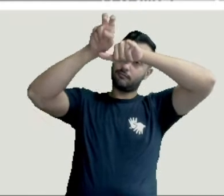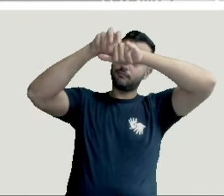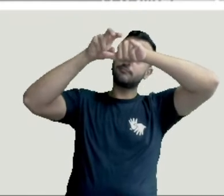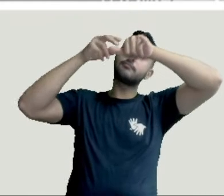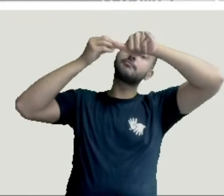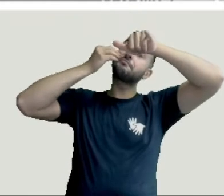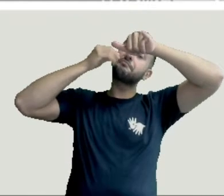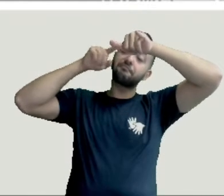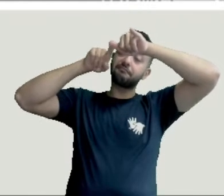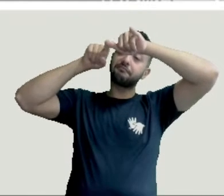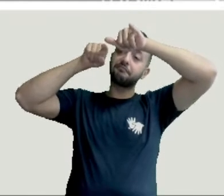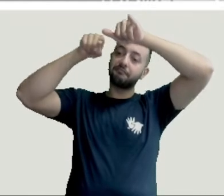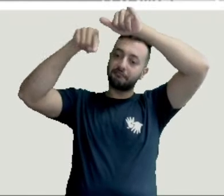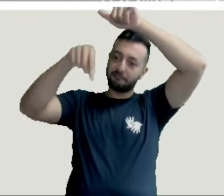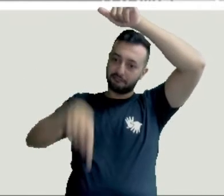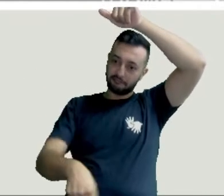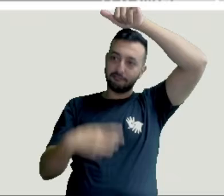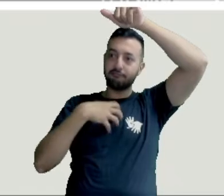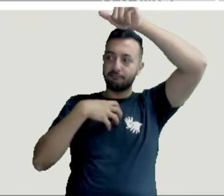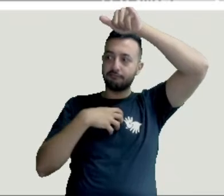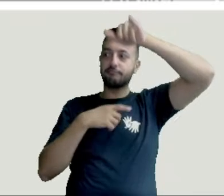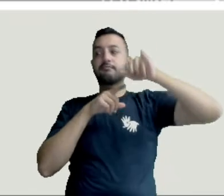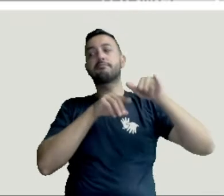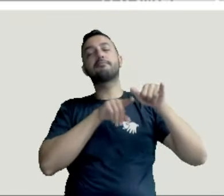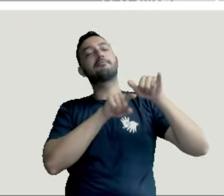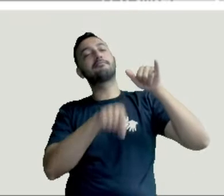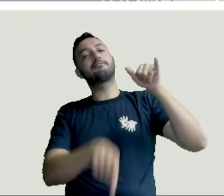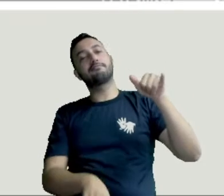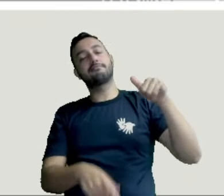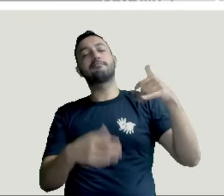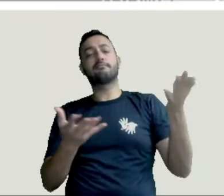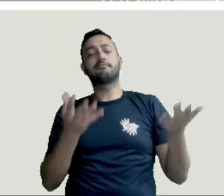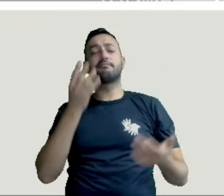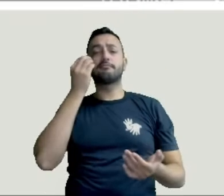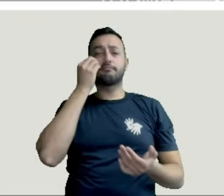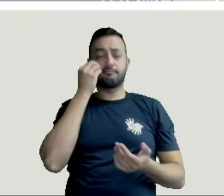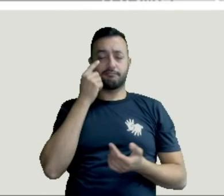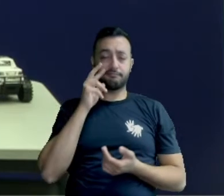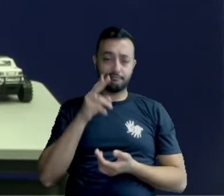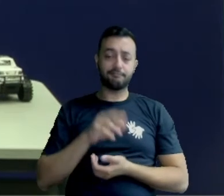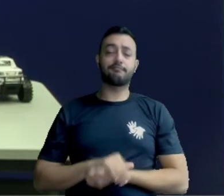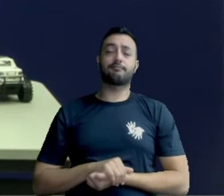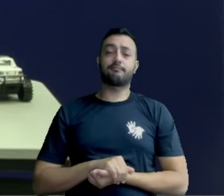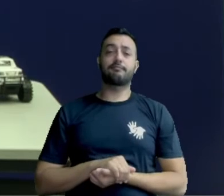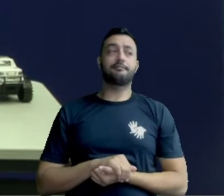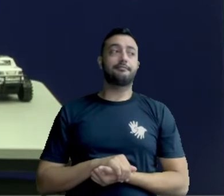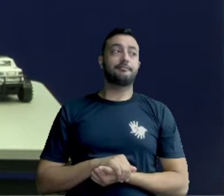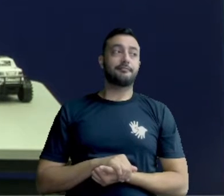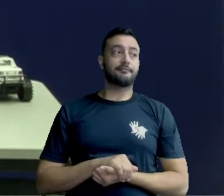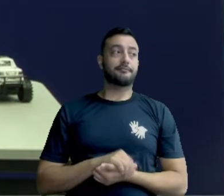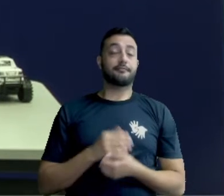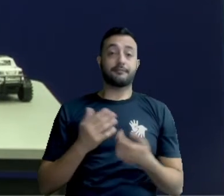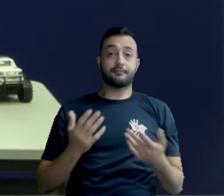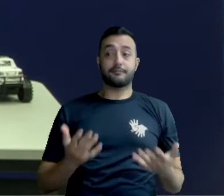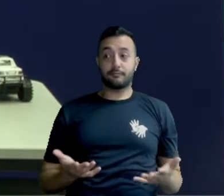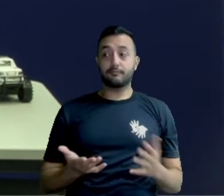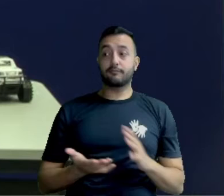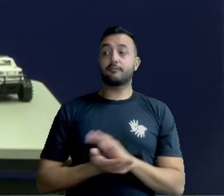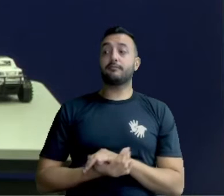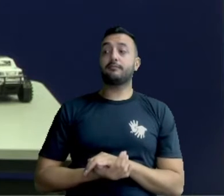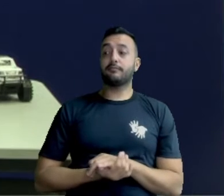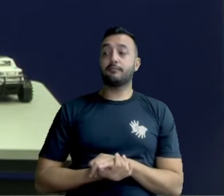esse movimento. Como assim? Vamos voltar aqui para o experimento novamente. Vem aqui para você dar uma olhadinha. Olha.